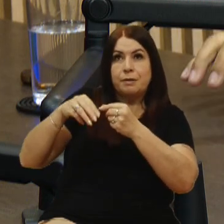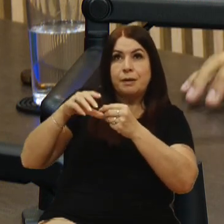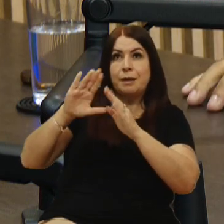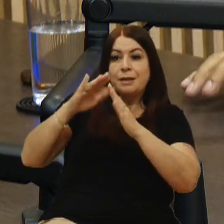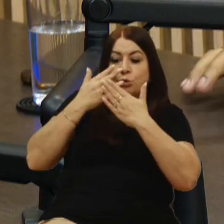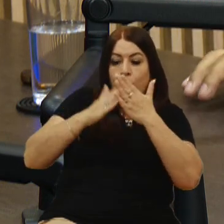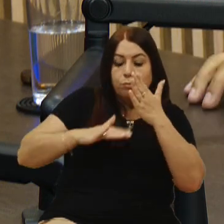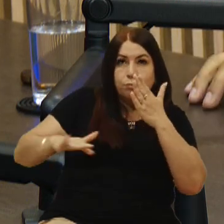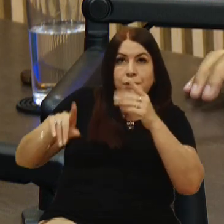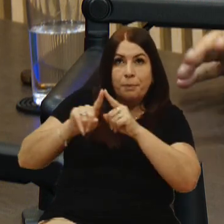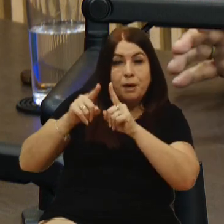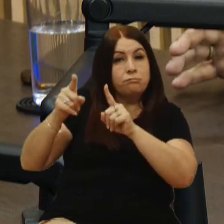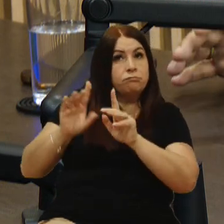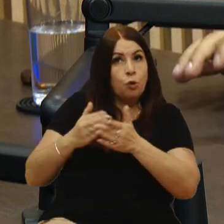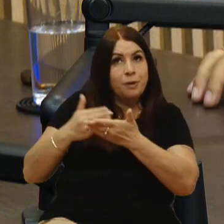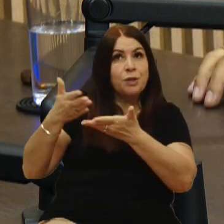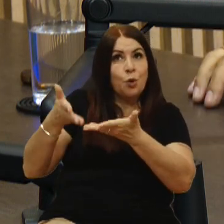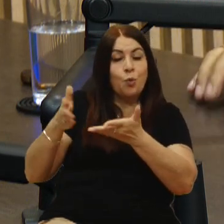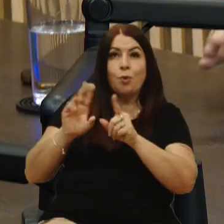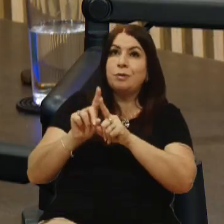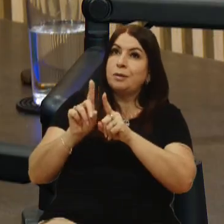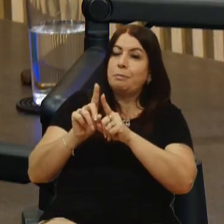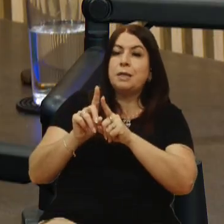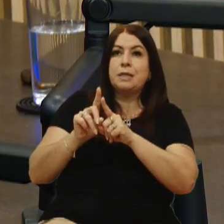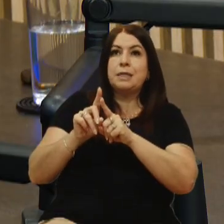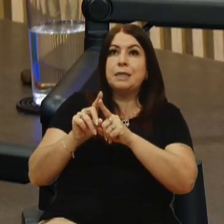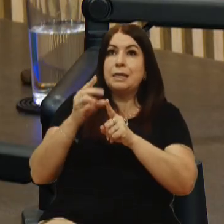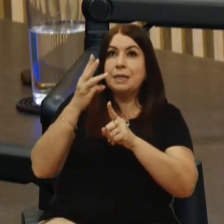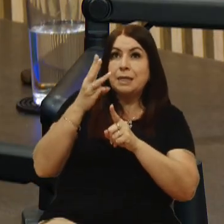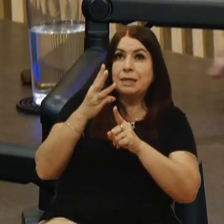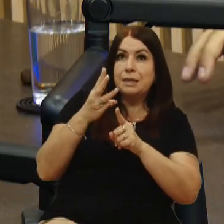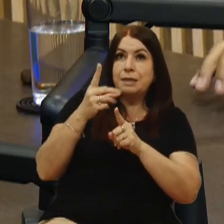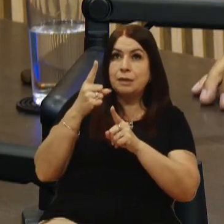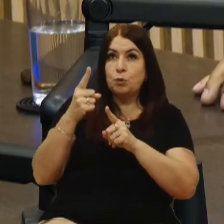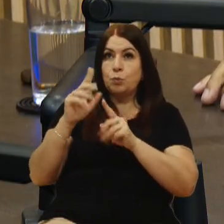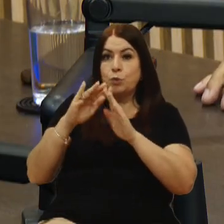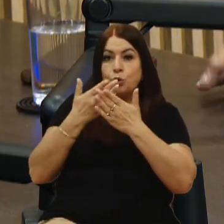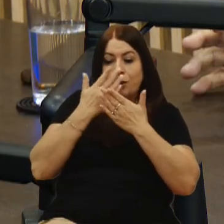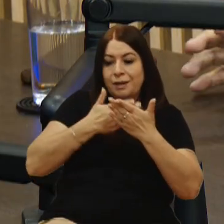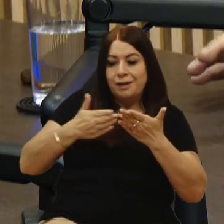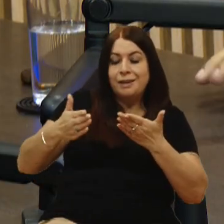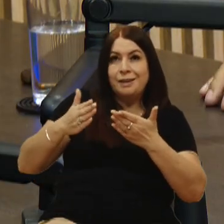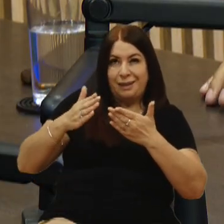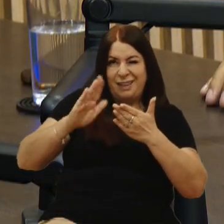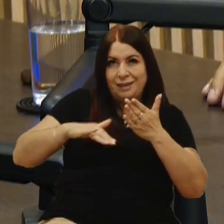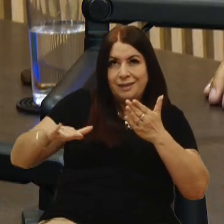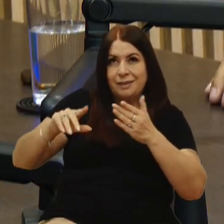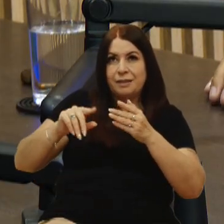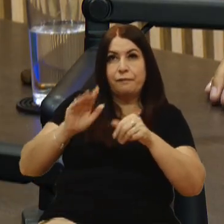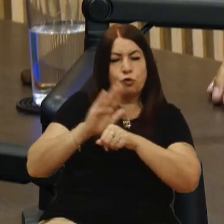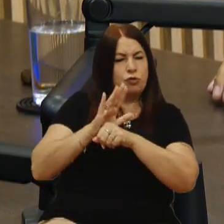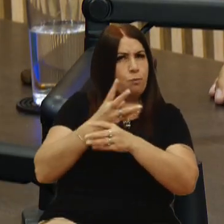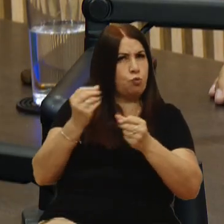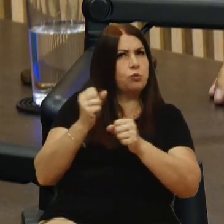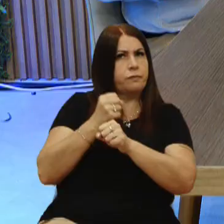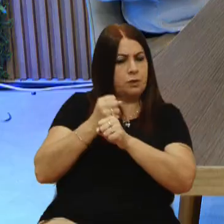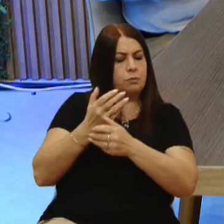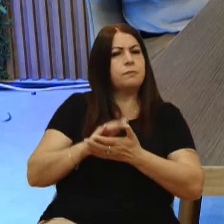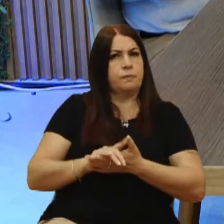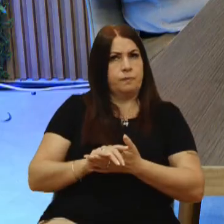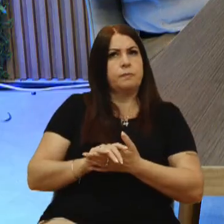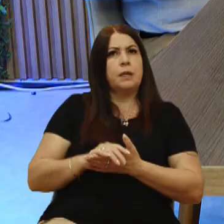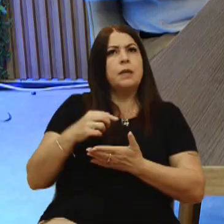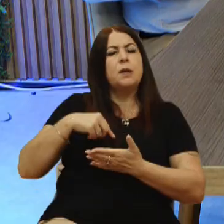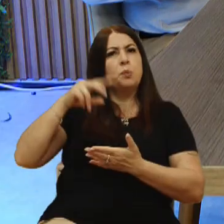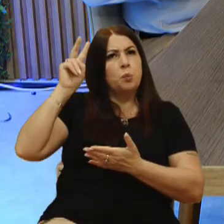está saindo agora, então a gente sabe que essas 31 escolinhas também que vêm agora vai ajudar muito, né? Então... Exatamente. Eu